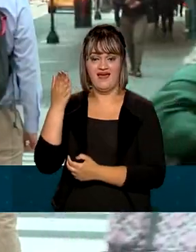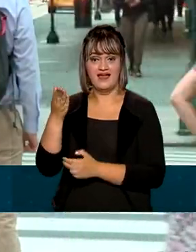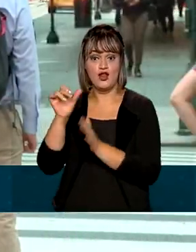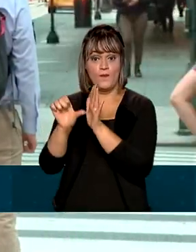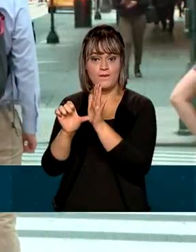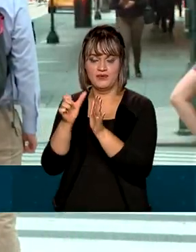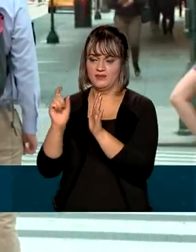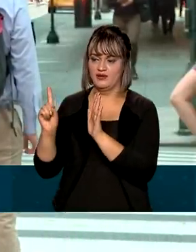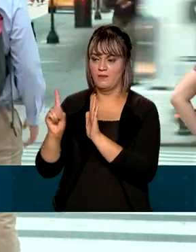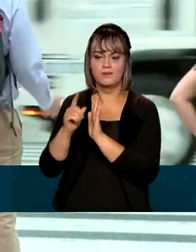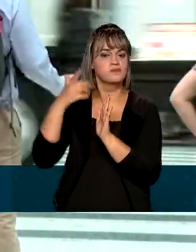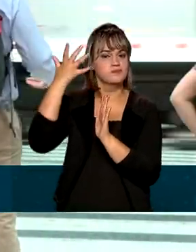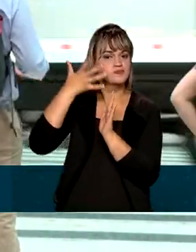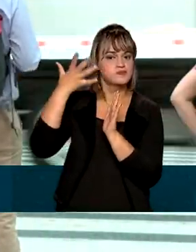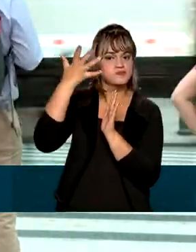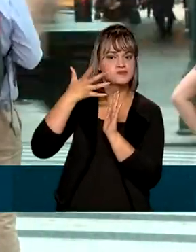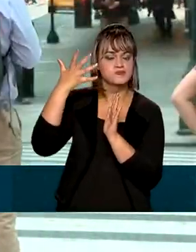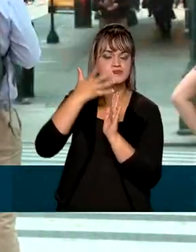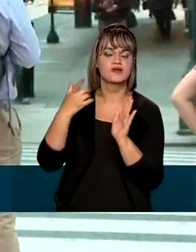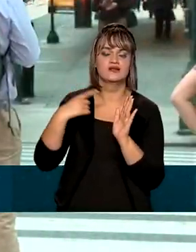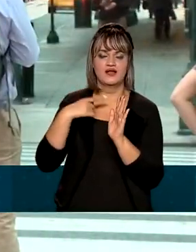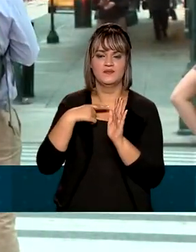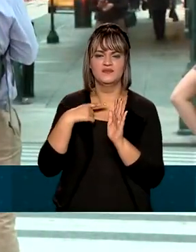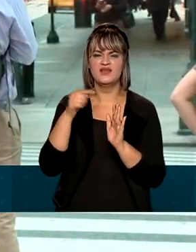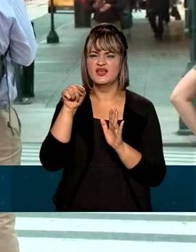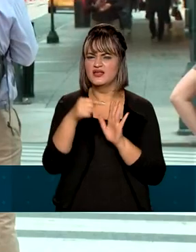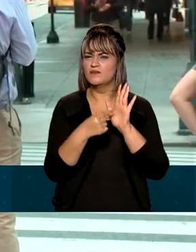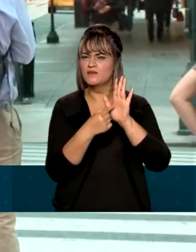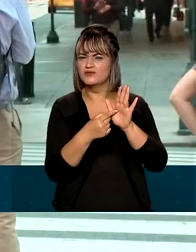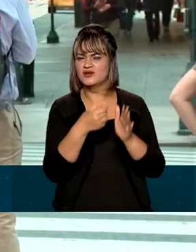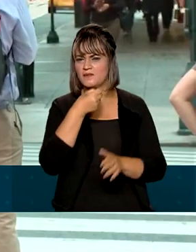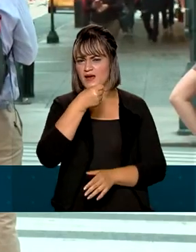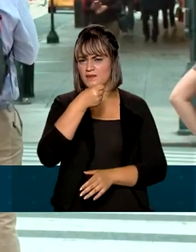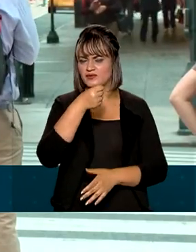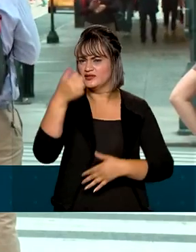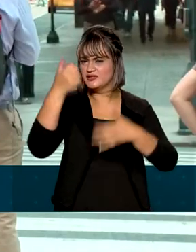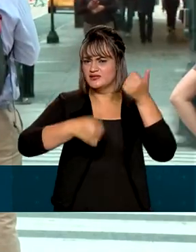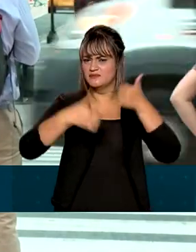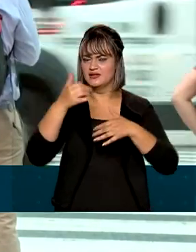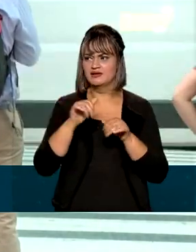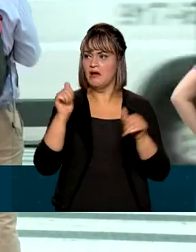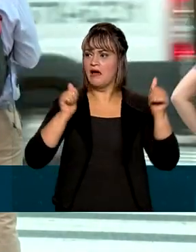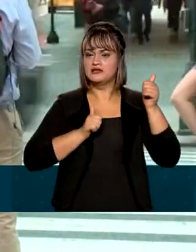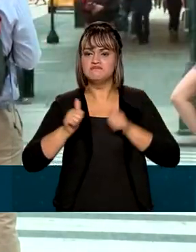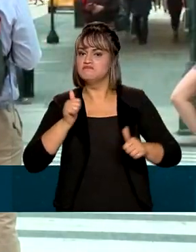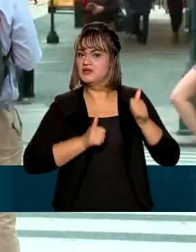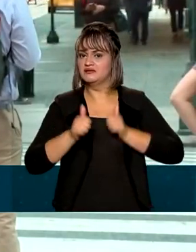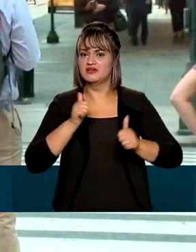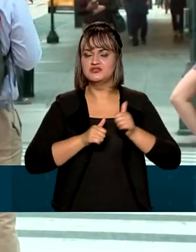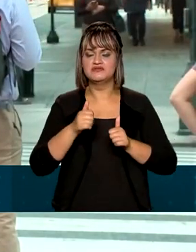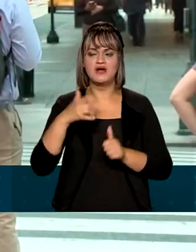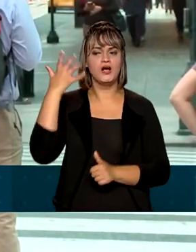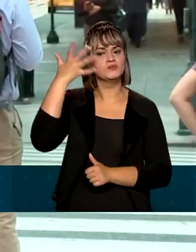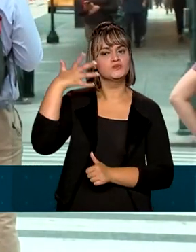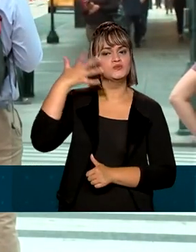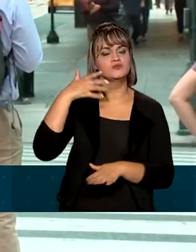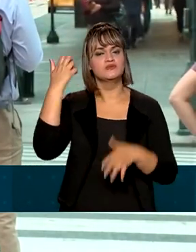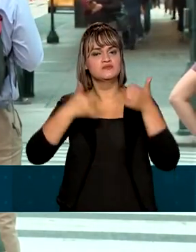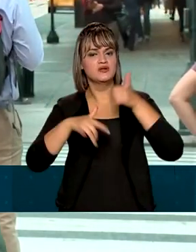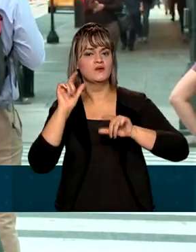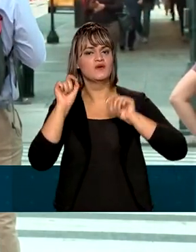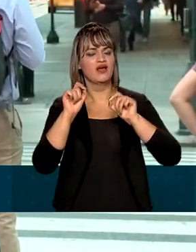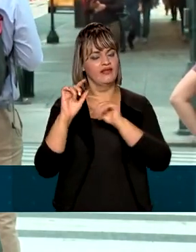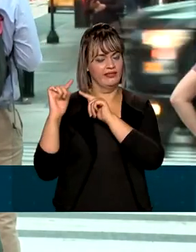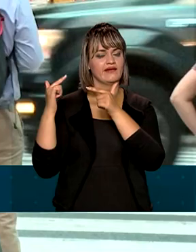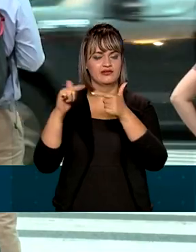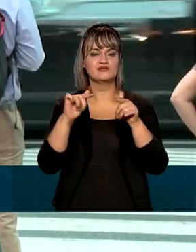a discursar no plenário e eu preparei uma reportagem sobre a expectativa desse discurso que